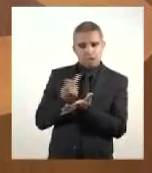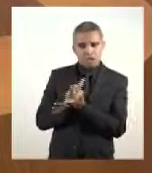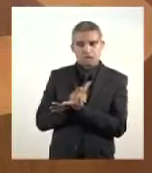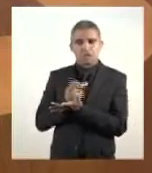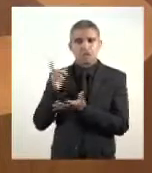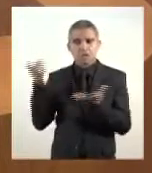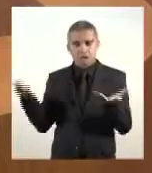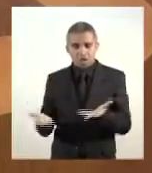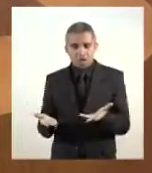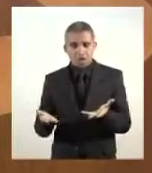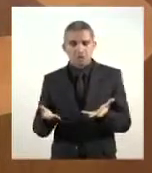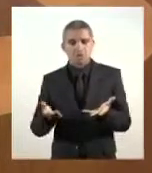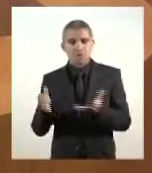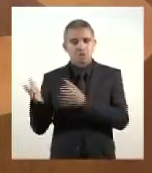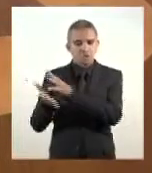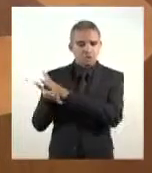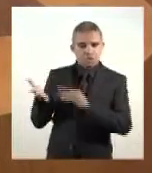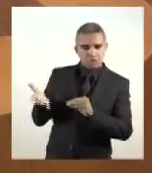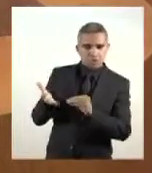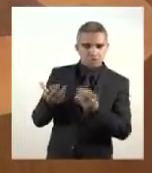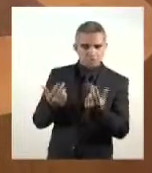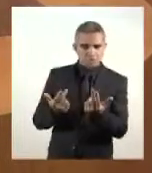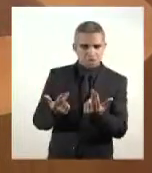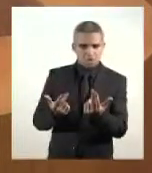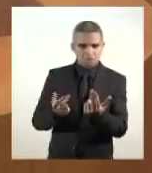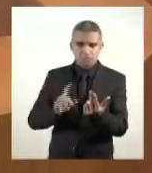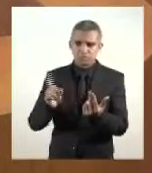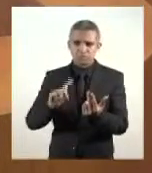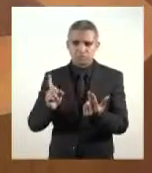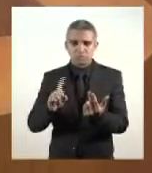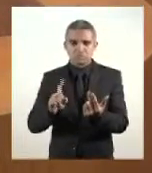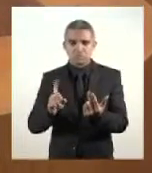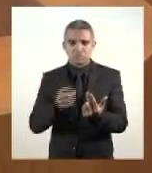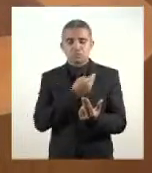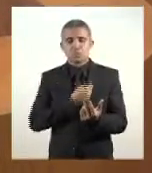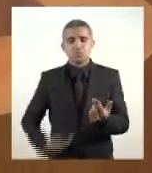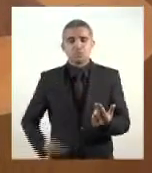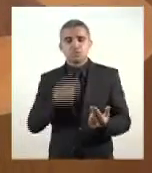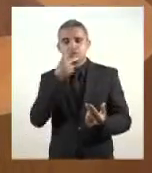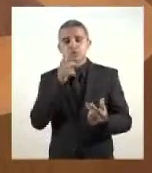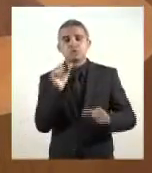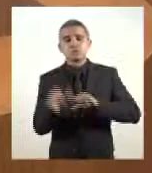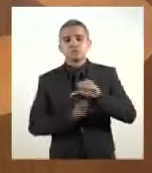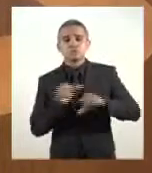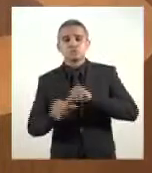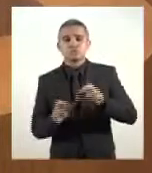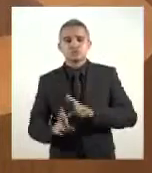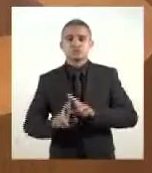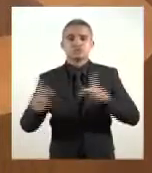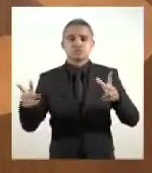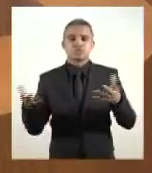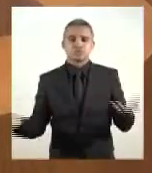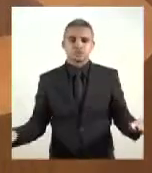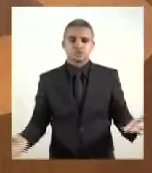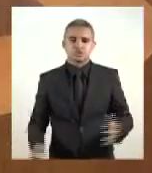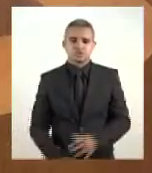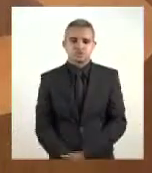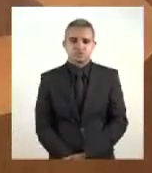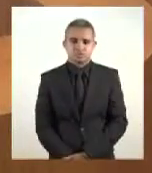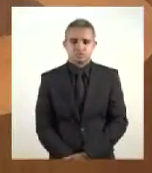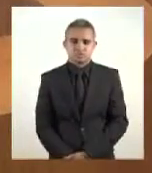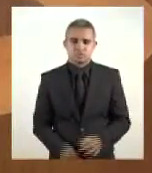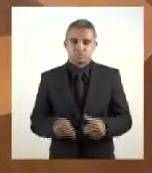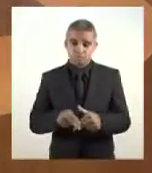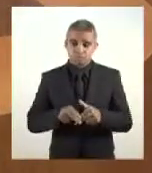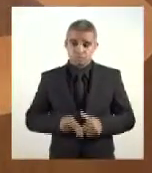que é o grupo da mudança, tem que fazer diferente. E Vossa Excelência está fazendo exatamente o que pregou contra. Está trazendo um requerimento de membros